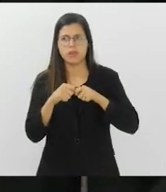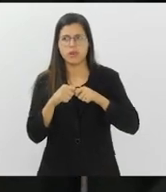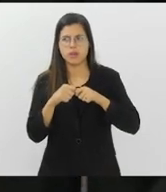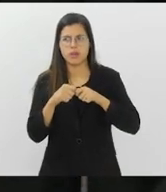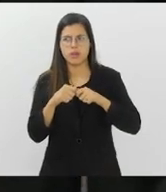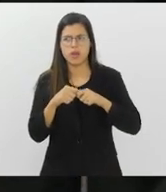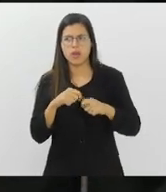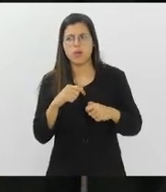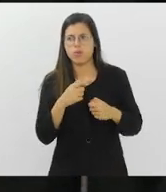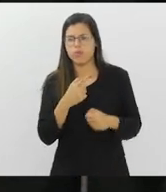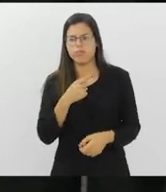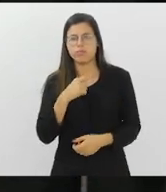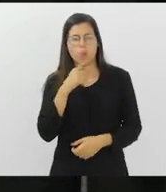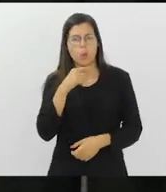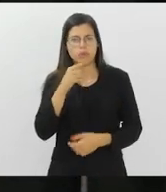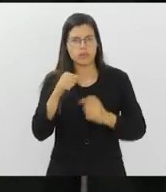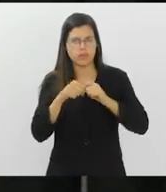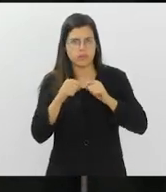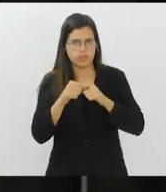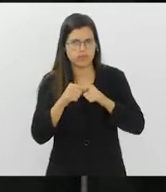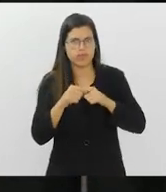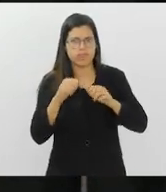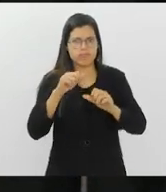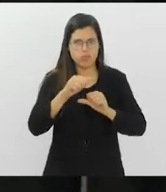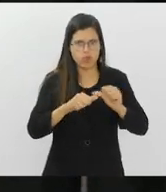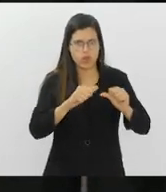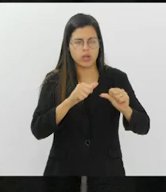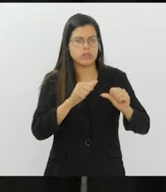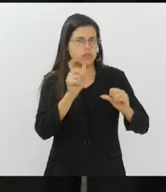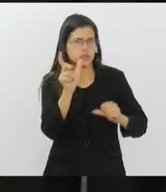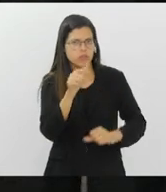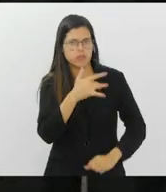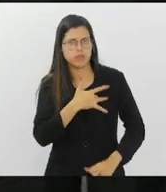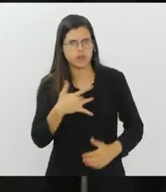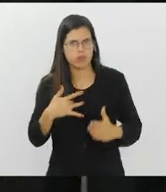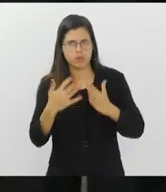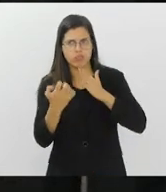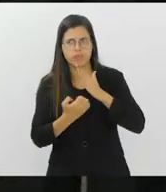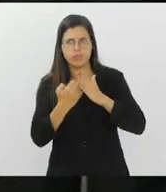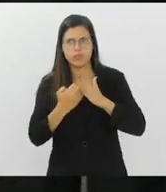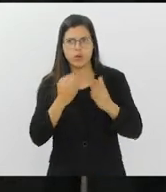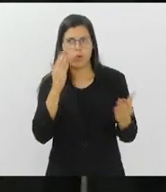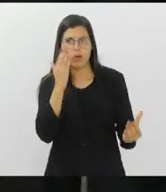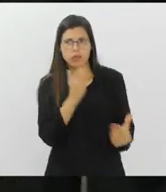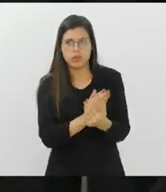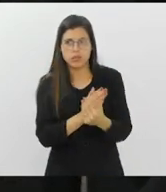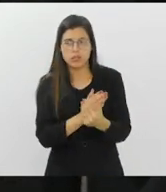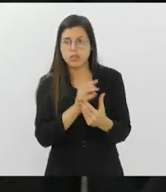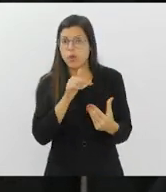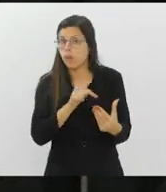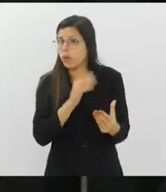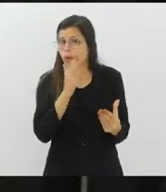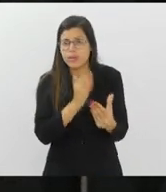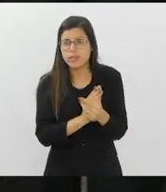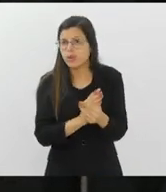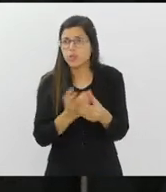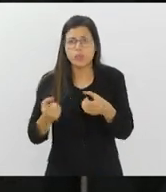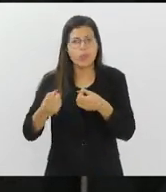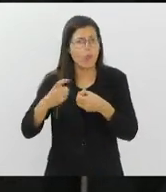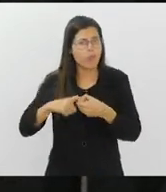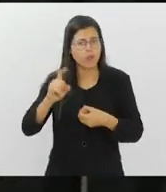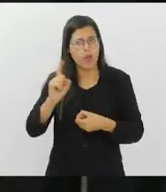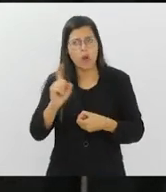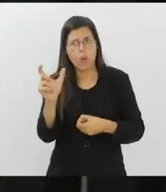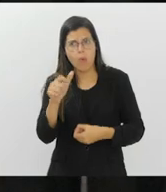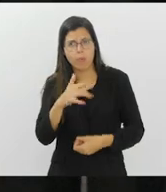não consegui fazer a portabilidade da minha filha, entrei com a ação e nem com a ação eles voltaram com o plano.